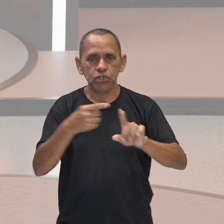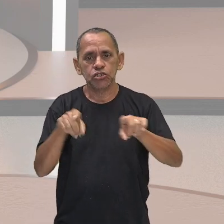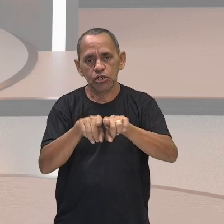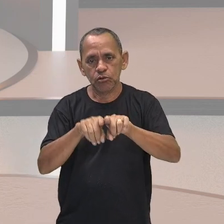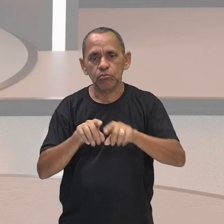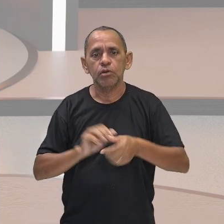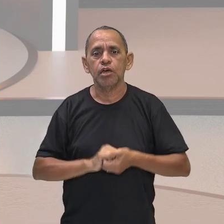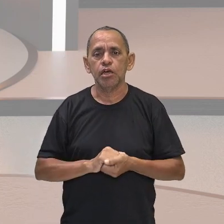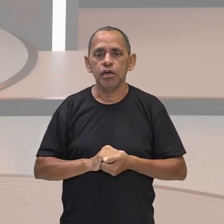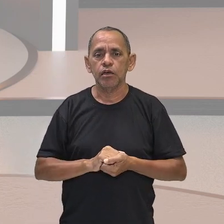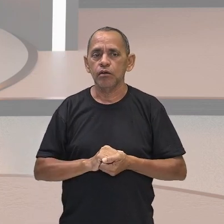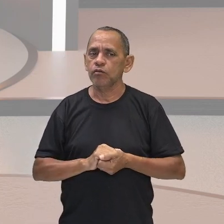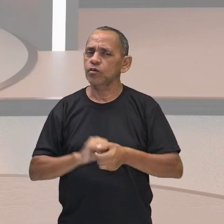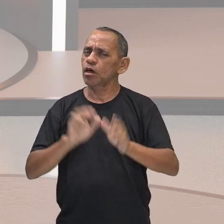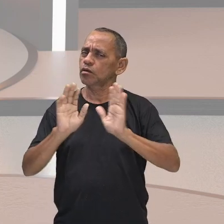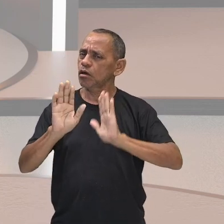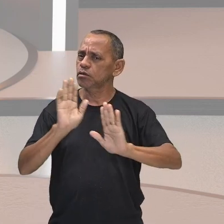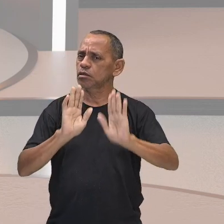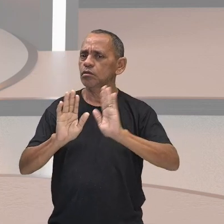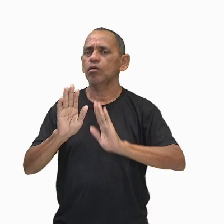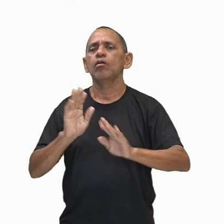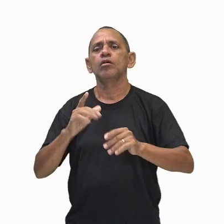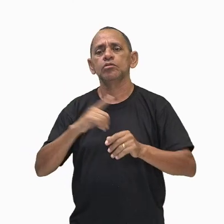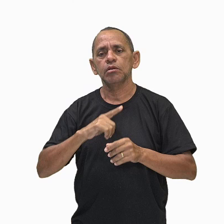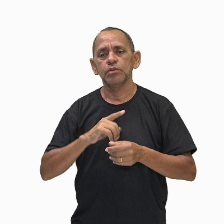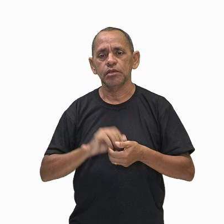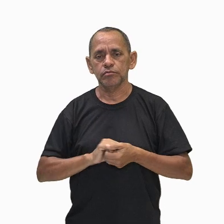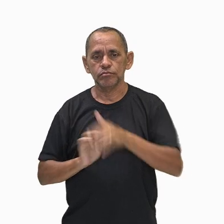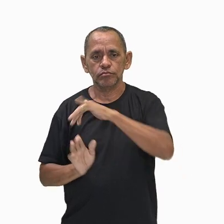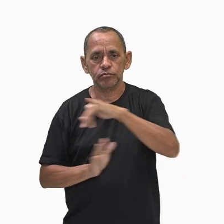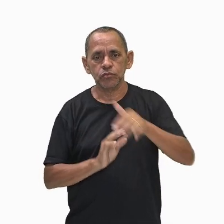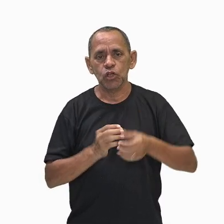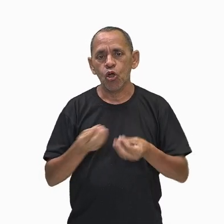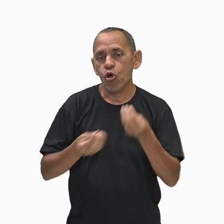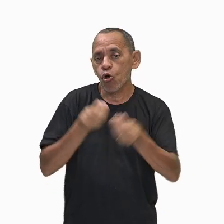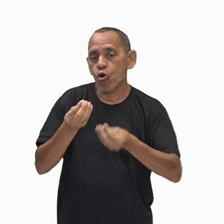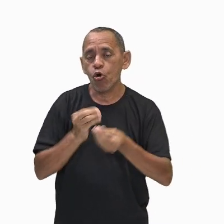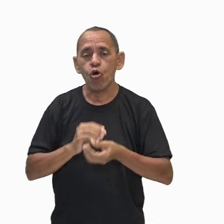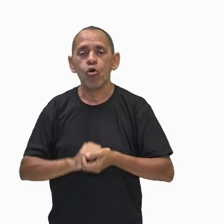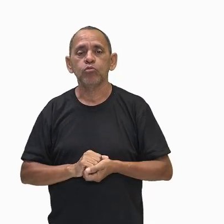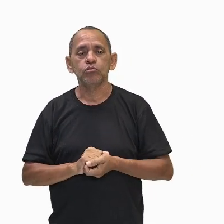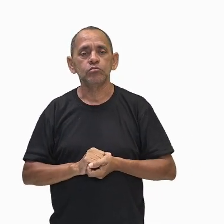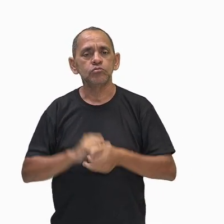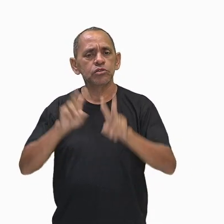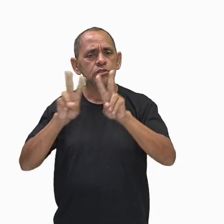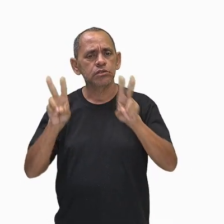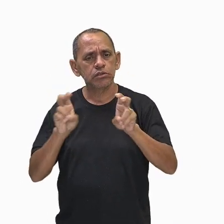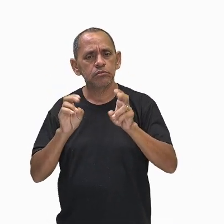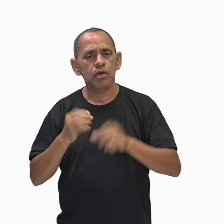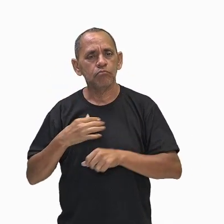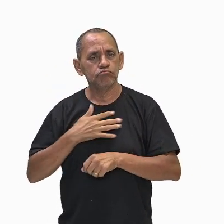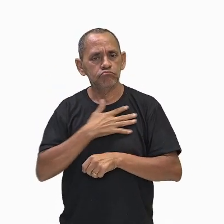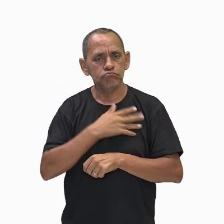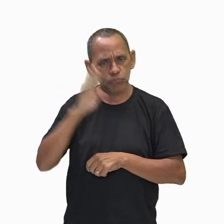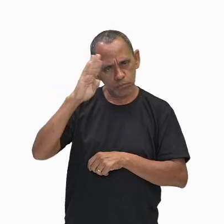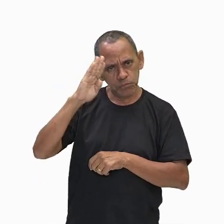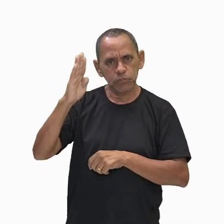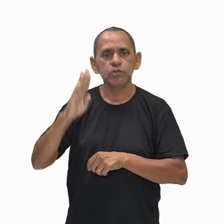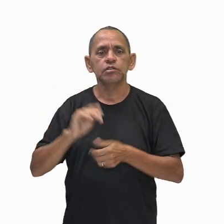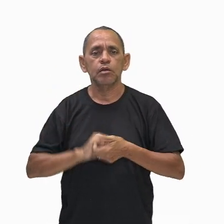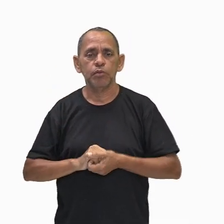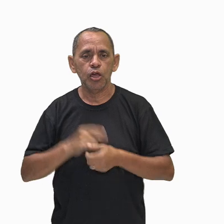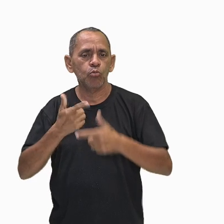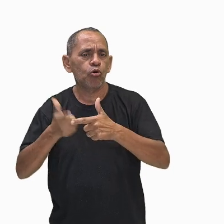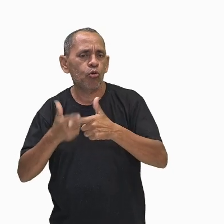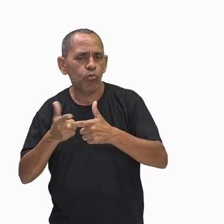assim, com o imperador. Vamos, então, a uma próxima questão, que é a questão militar. Olha só, a questão militar foi o atrito entre o Dom Pedro